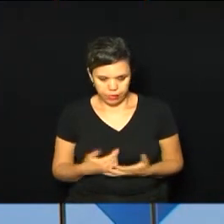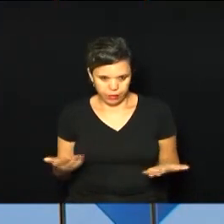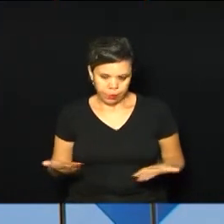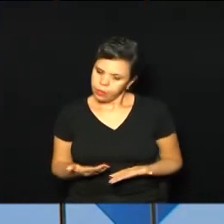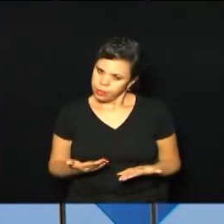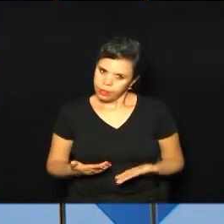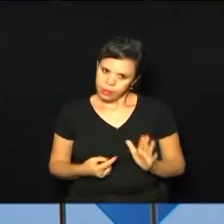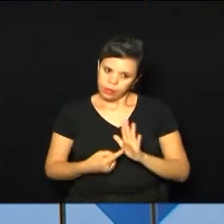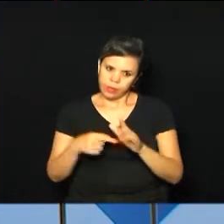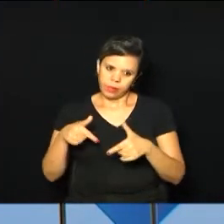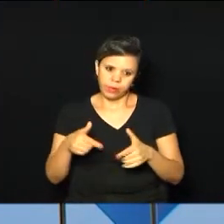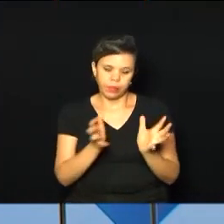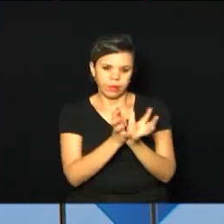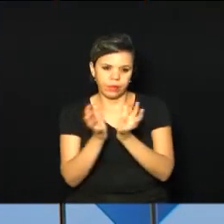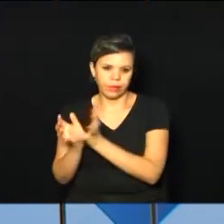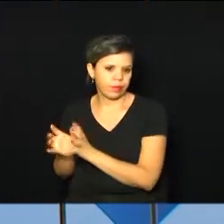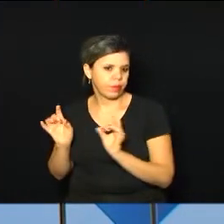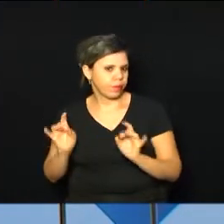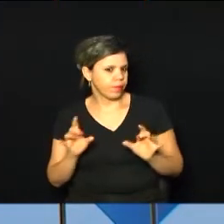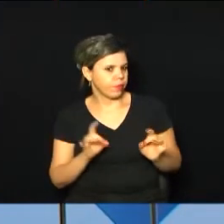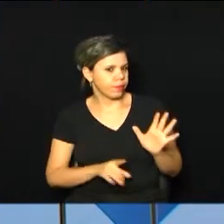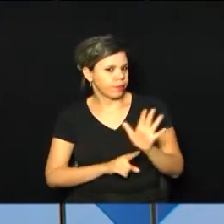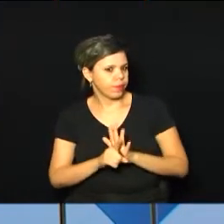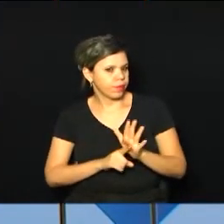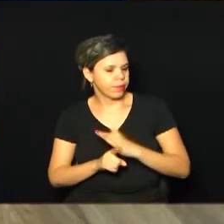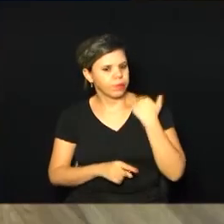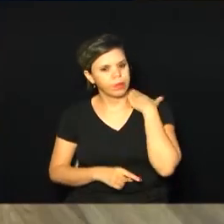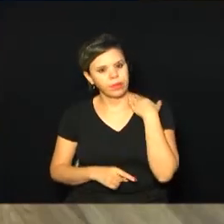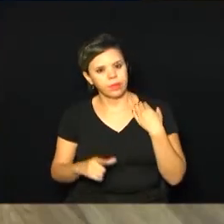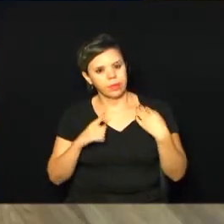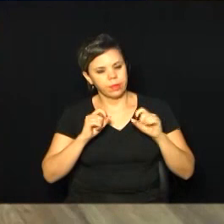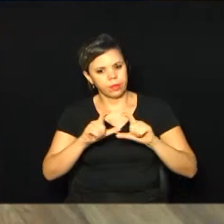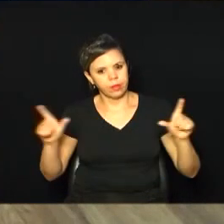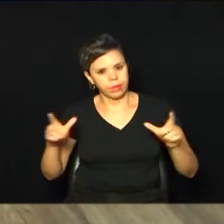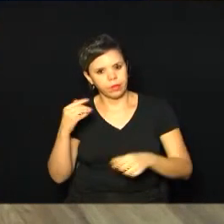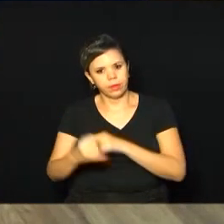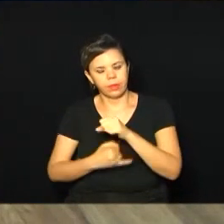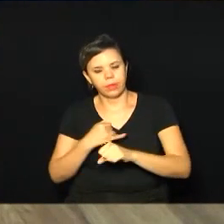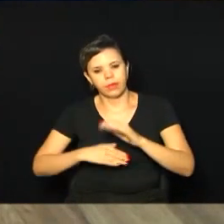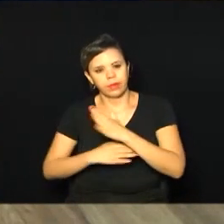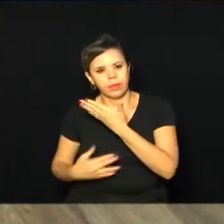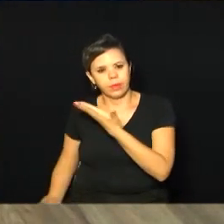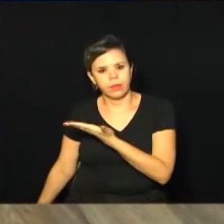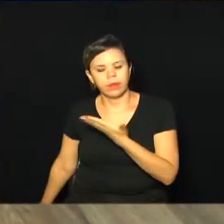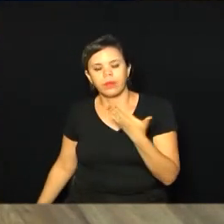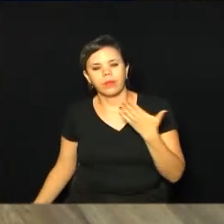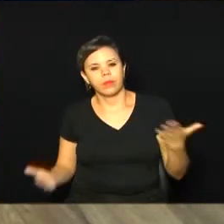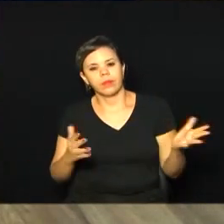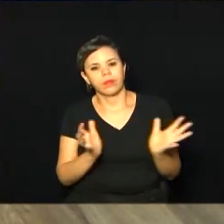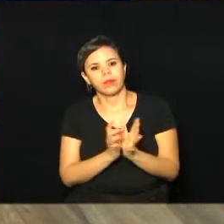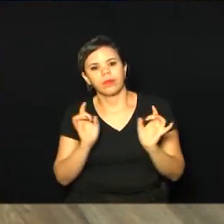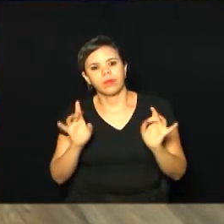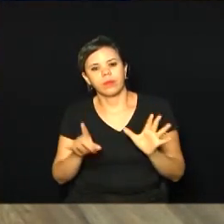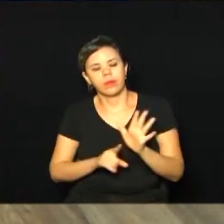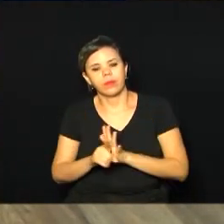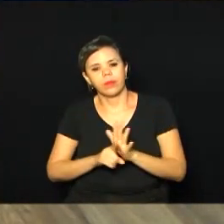a gente mostra o trabalho das comissões especiais de estudo. Gabriel, você tem na tela aí no site da Câmara quais são as comissões especiais de